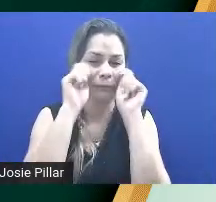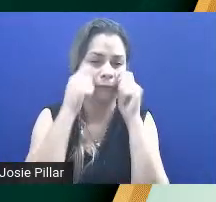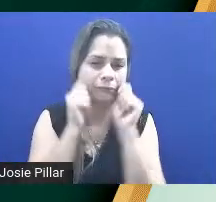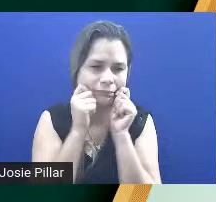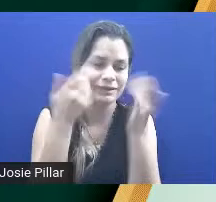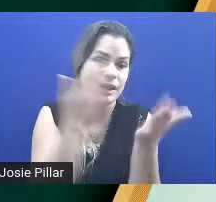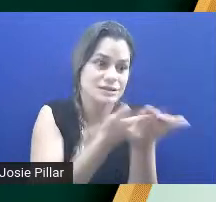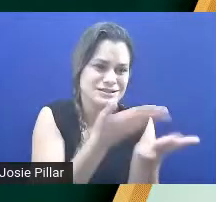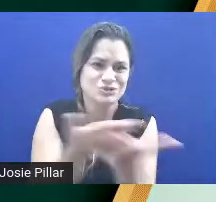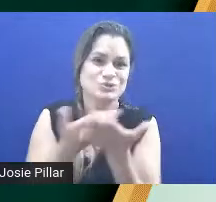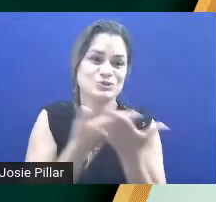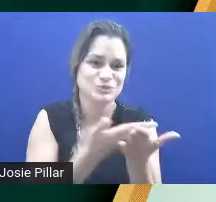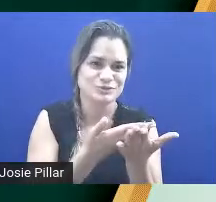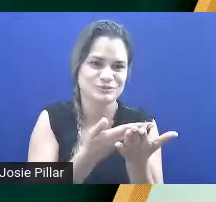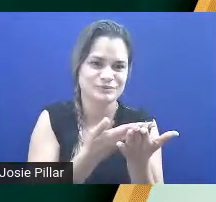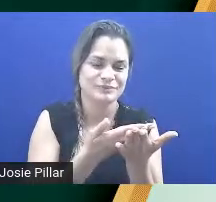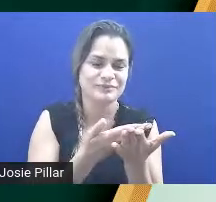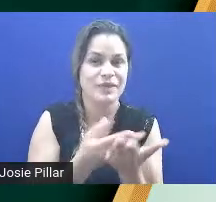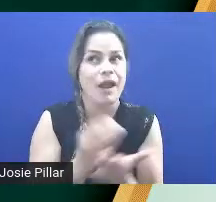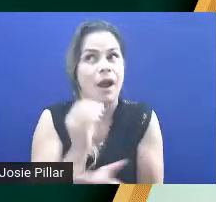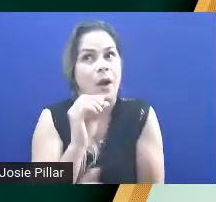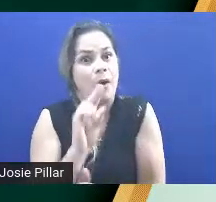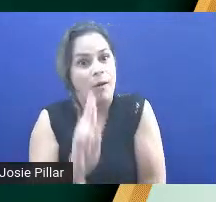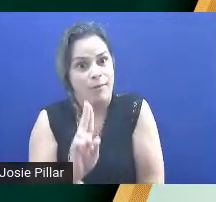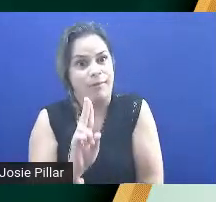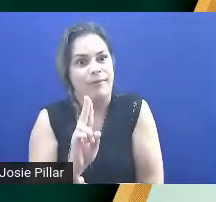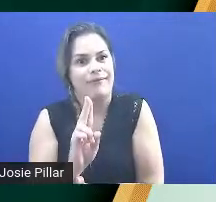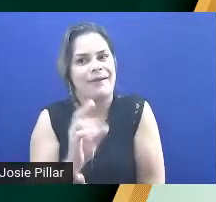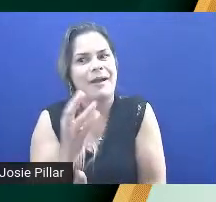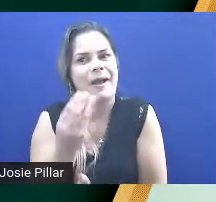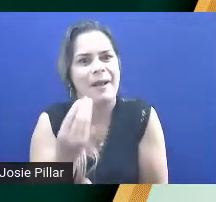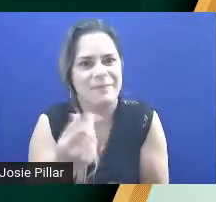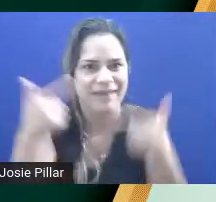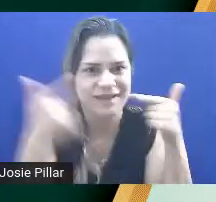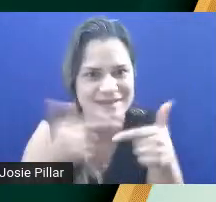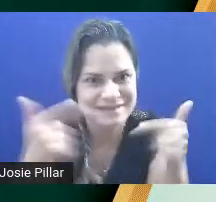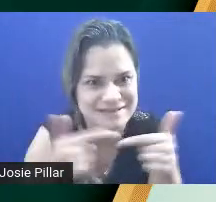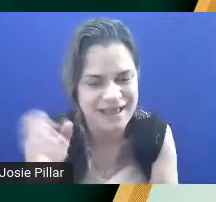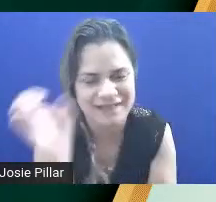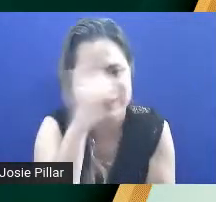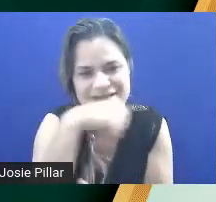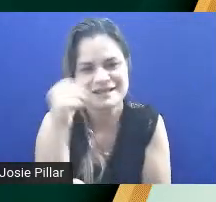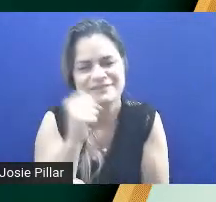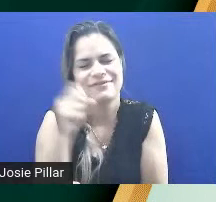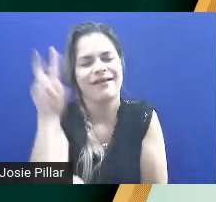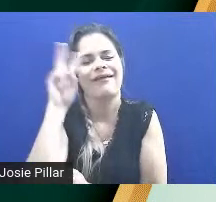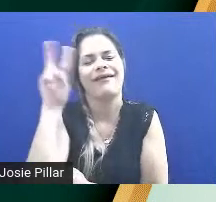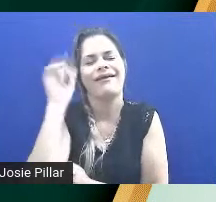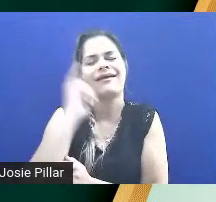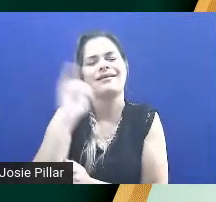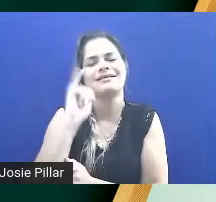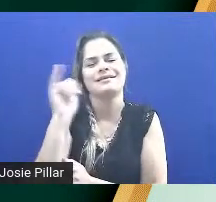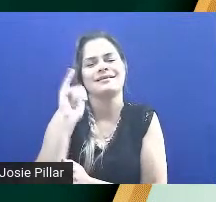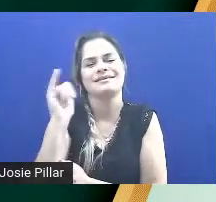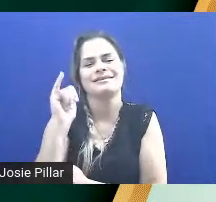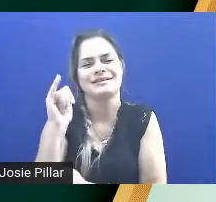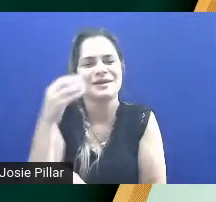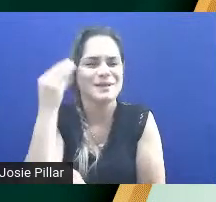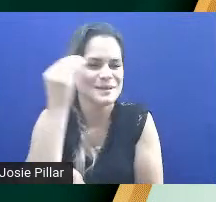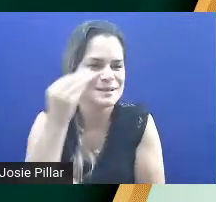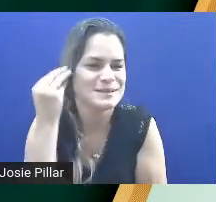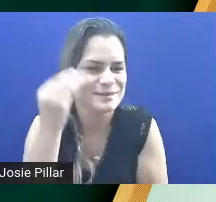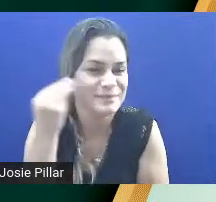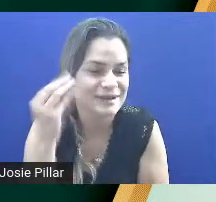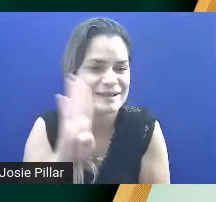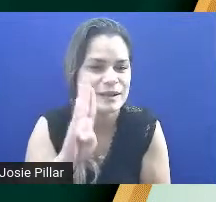estudos, ou, em outras circunstâncias, muita risada, cerveja e histórias para contar, vivenciadas, por exemplo, no Bar